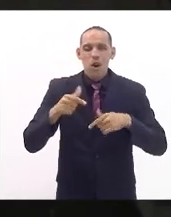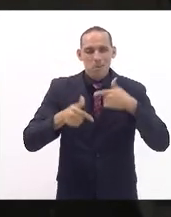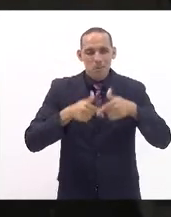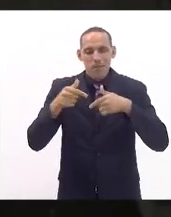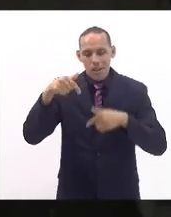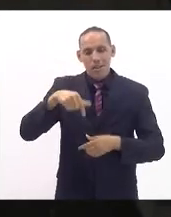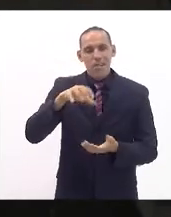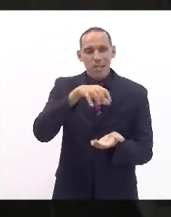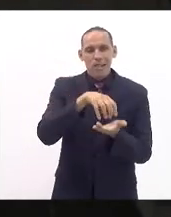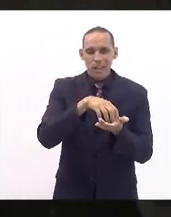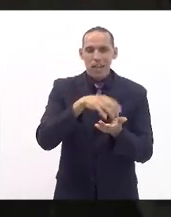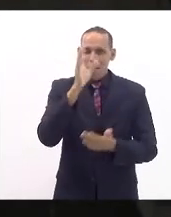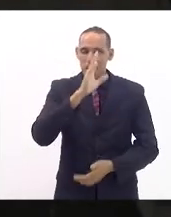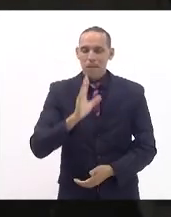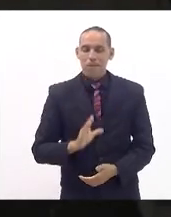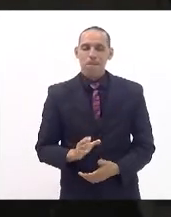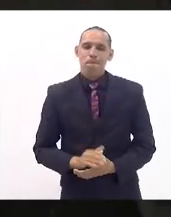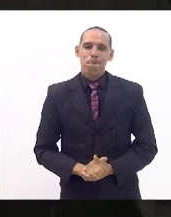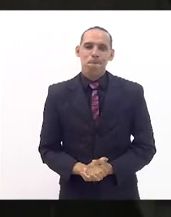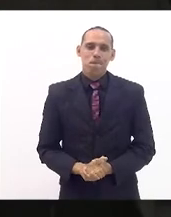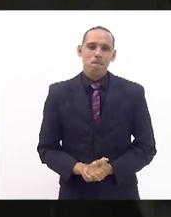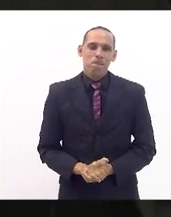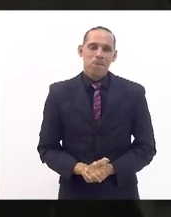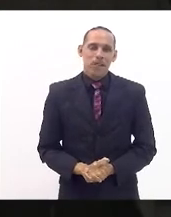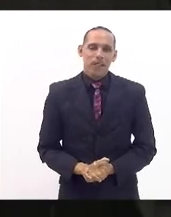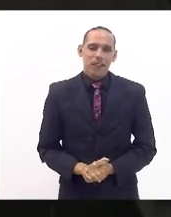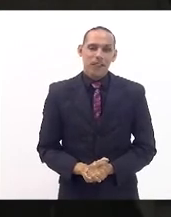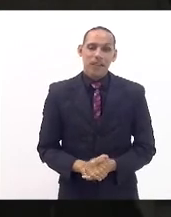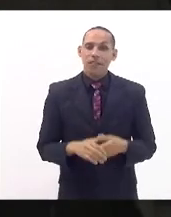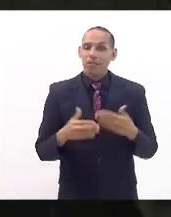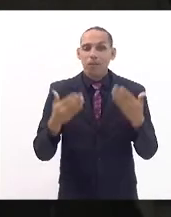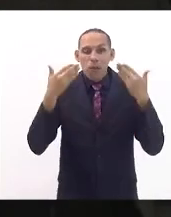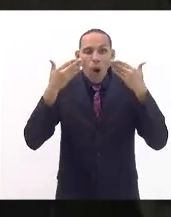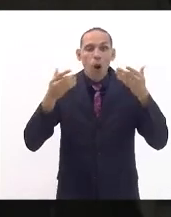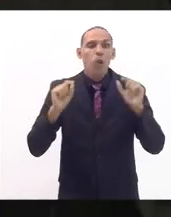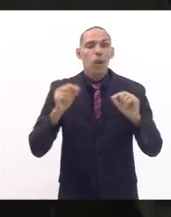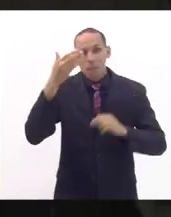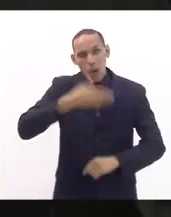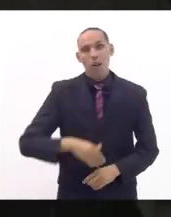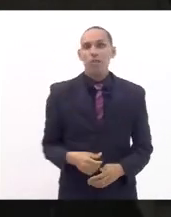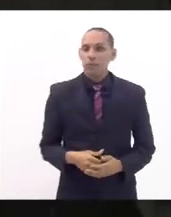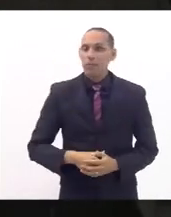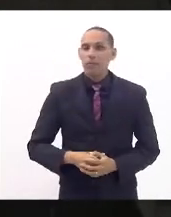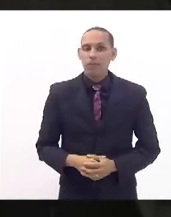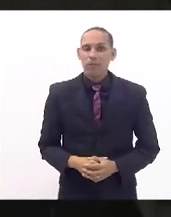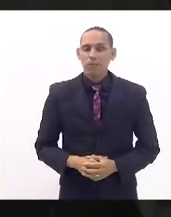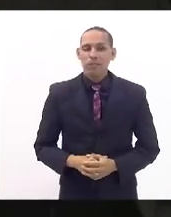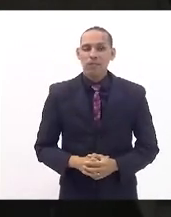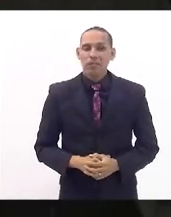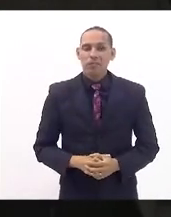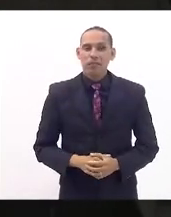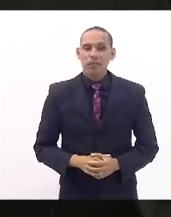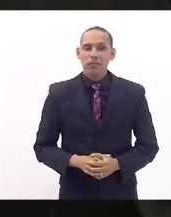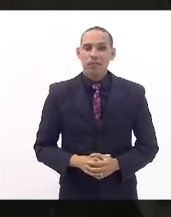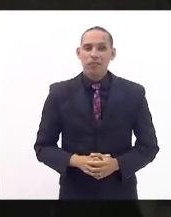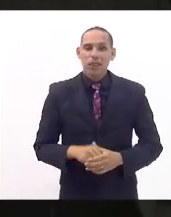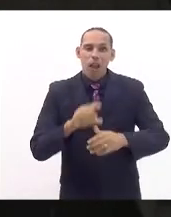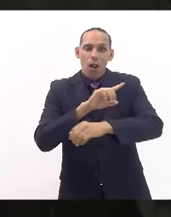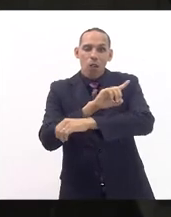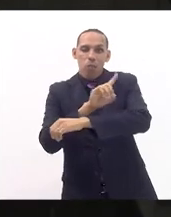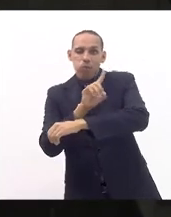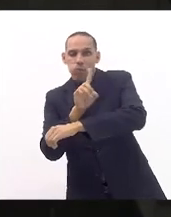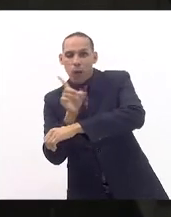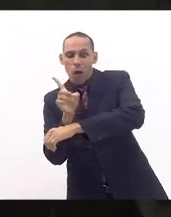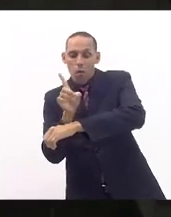na central do Brasil. Isso tudo vai mostrando que, com a diminuição de velocidade,